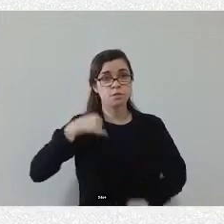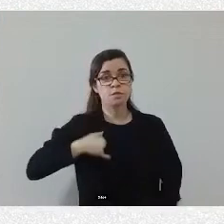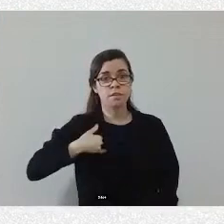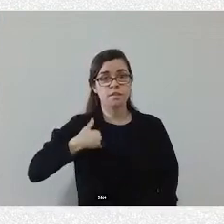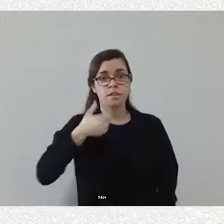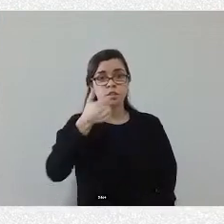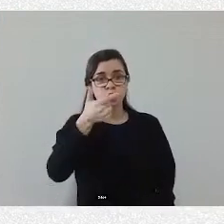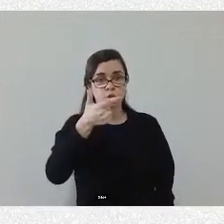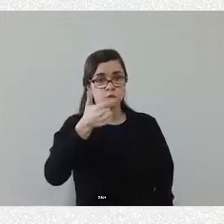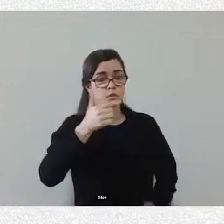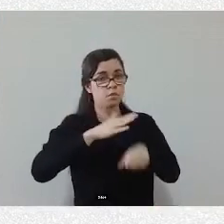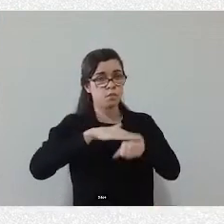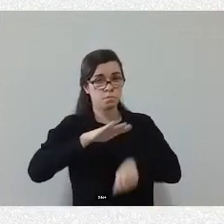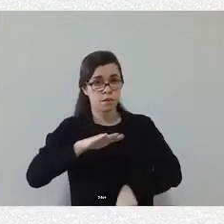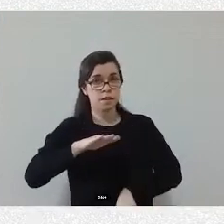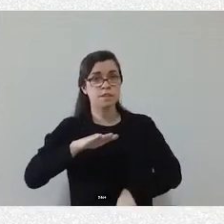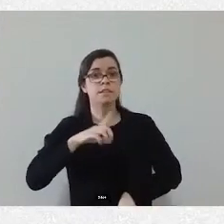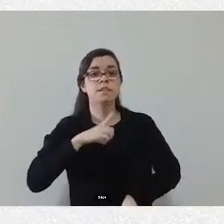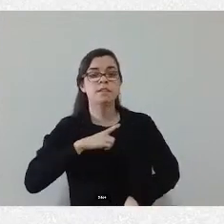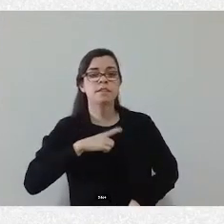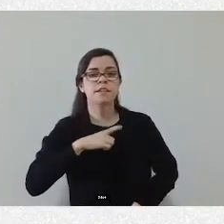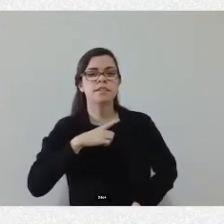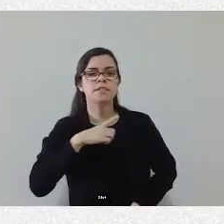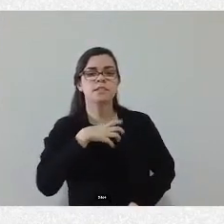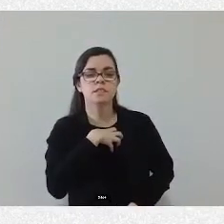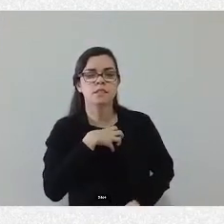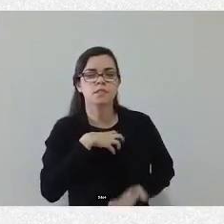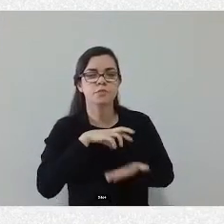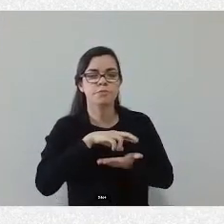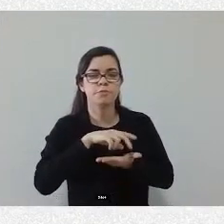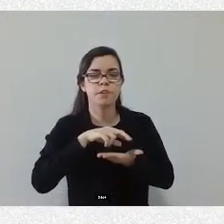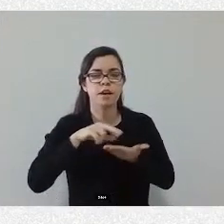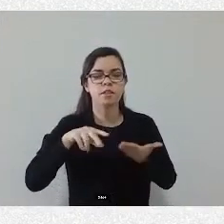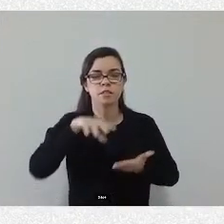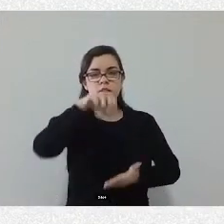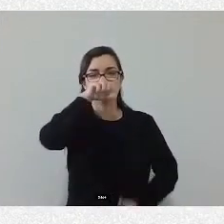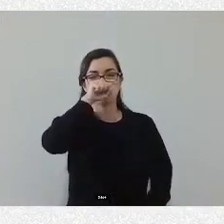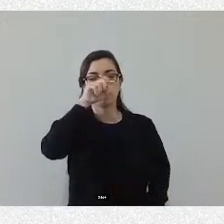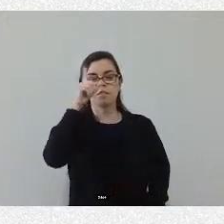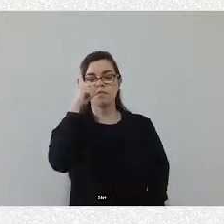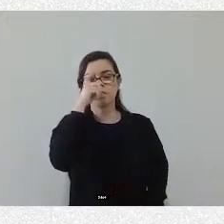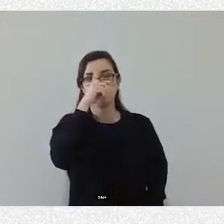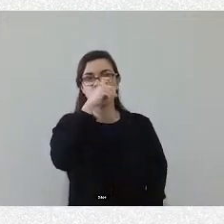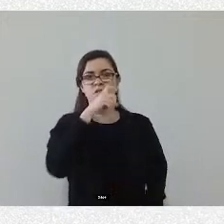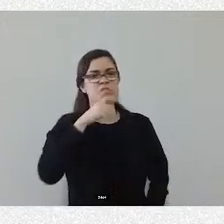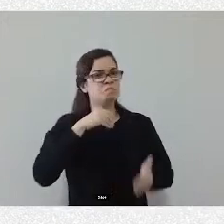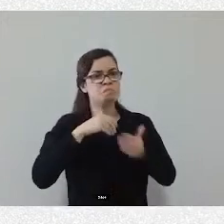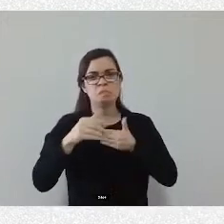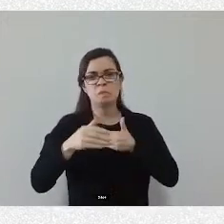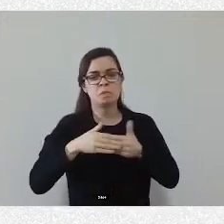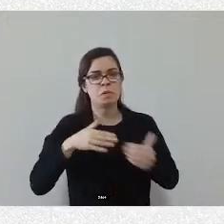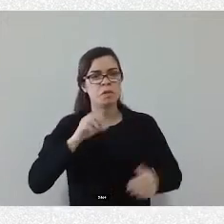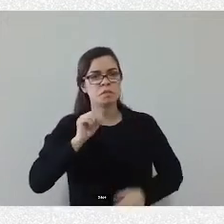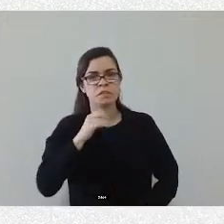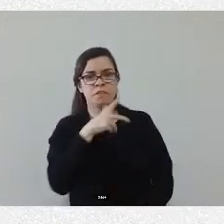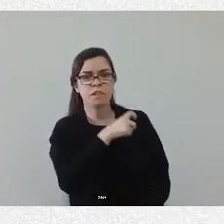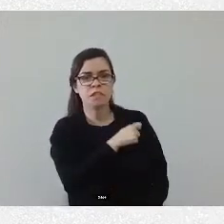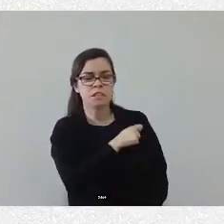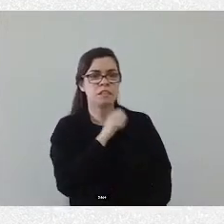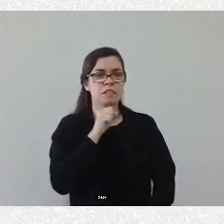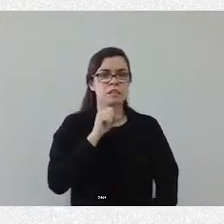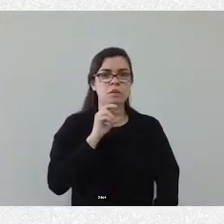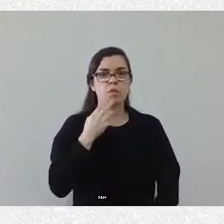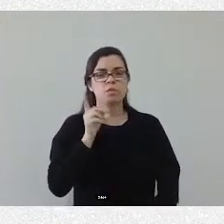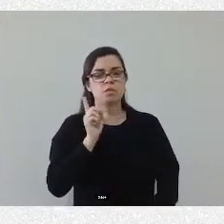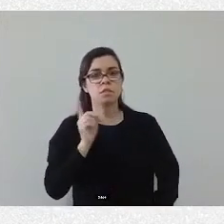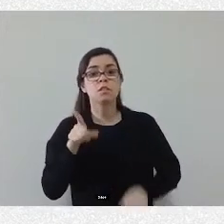sintomas respiratórios, né, independente da situação vacinal. Inclusive, poderão ser incluídos no estudo pessoas que